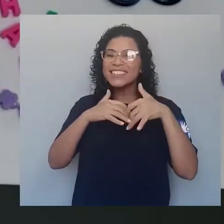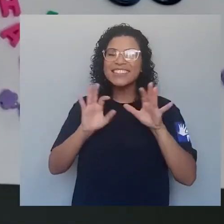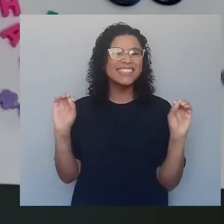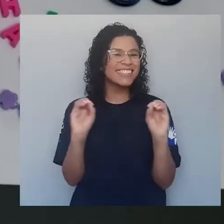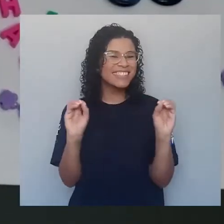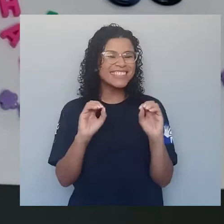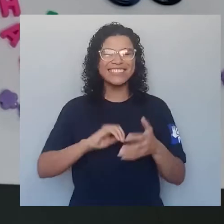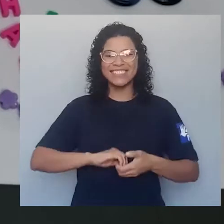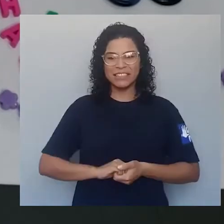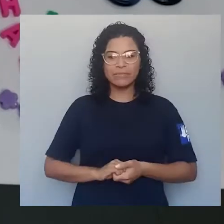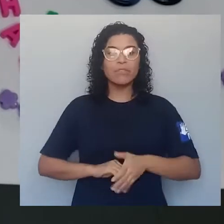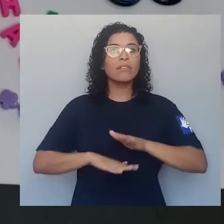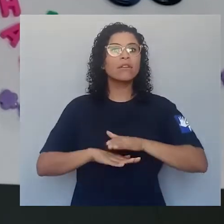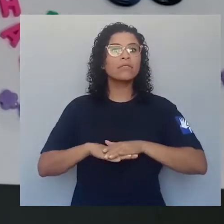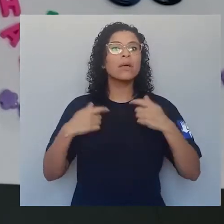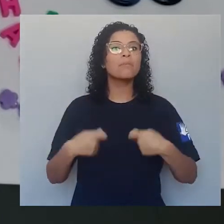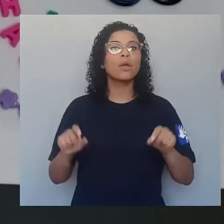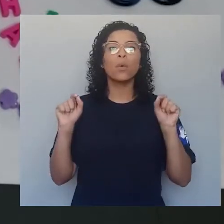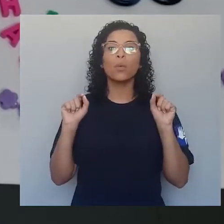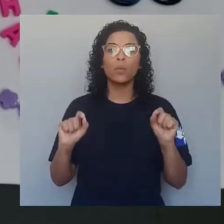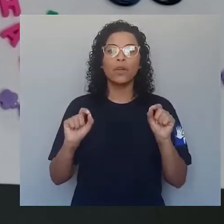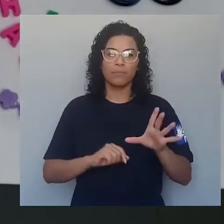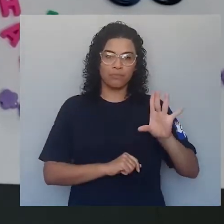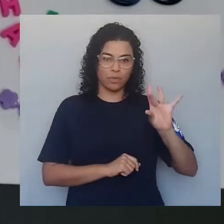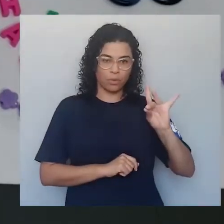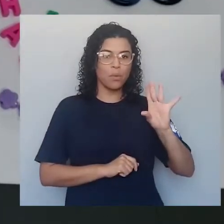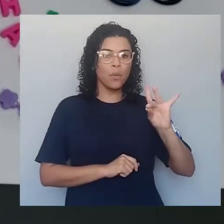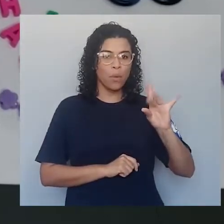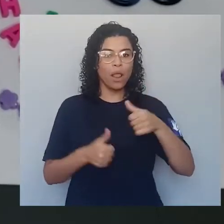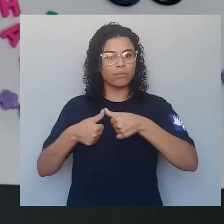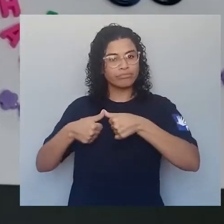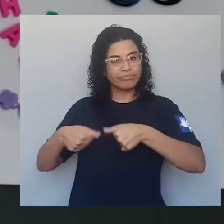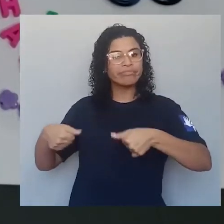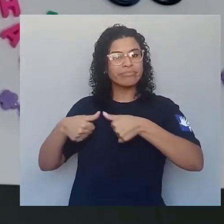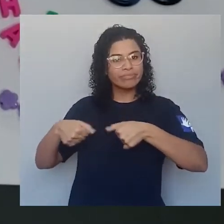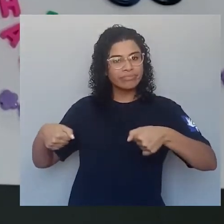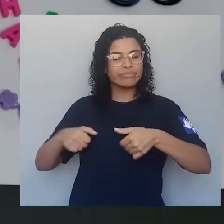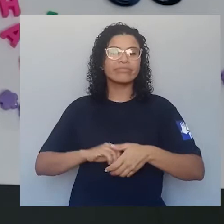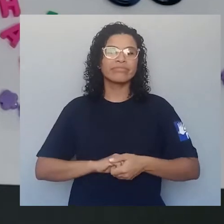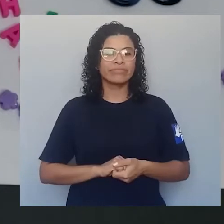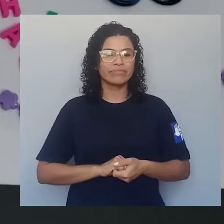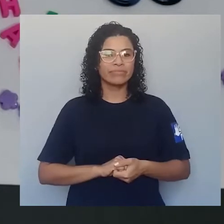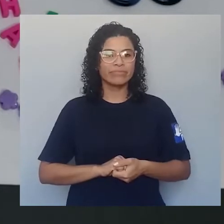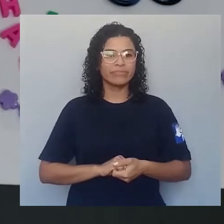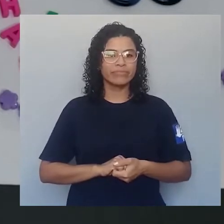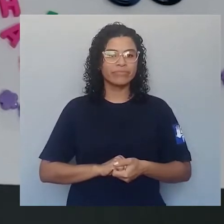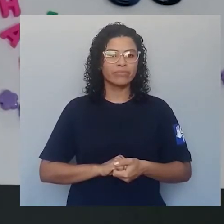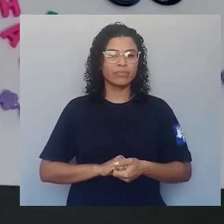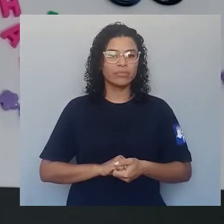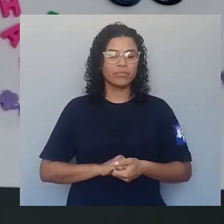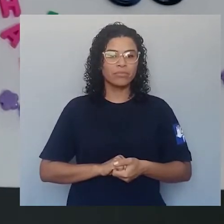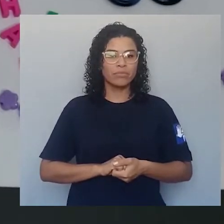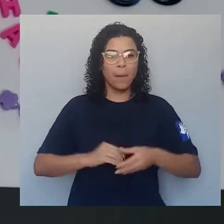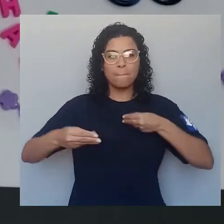Para fazer o nosso tablet, nós vamos precisar de cola, fita adesiva, um plastiquinho